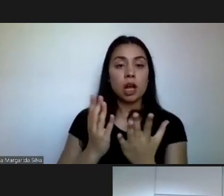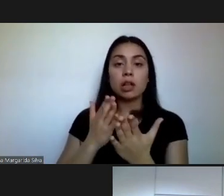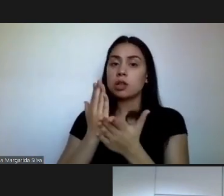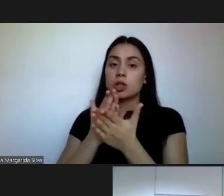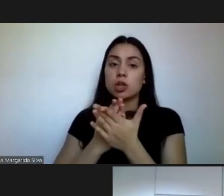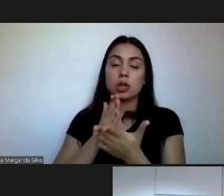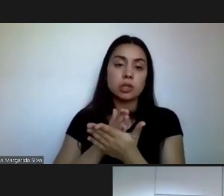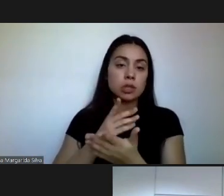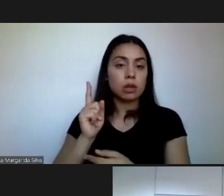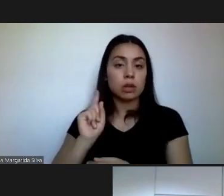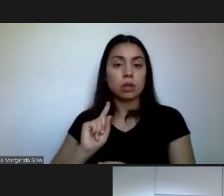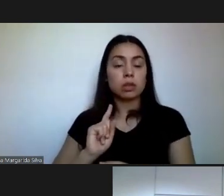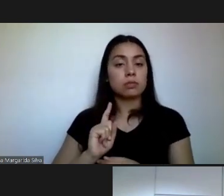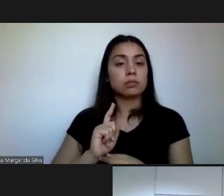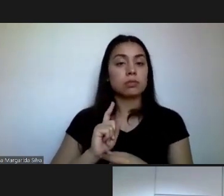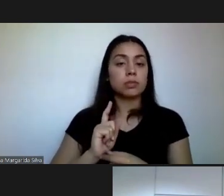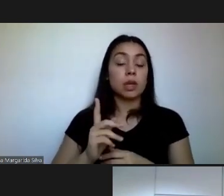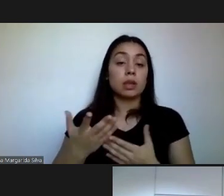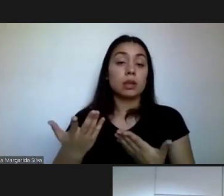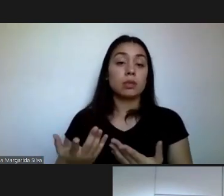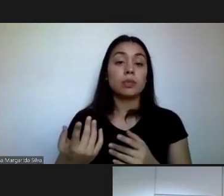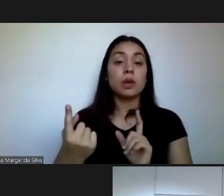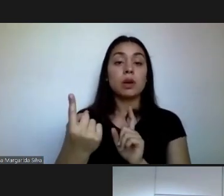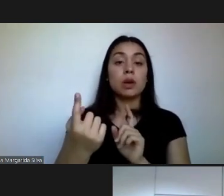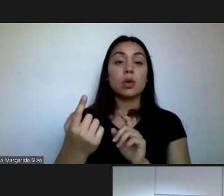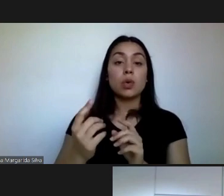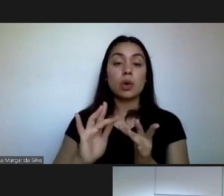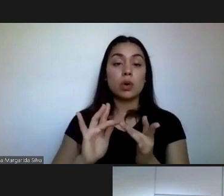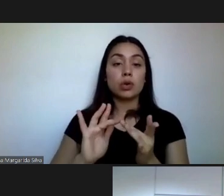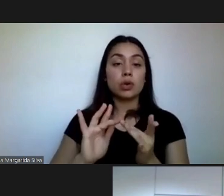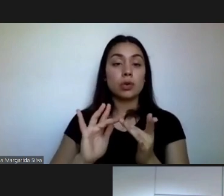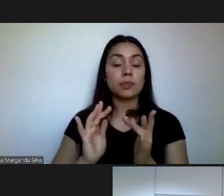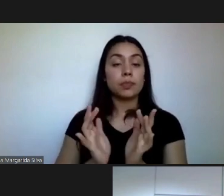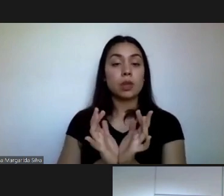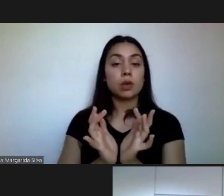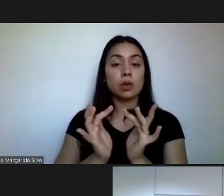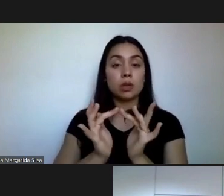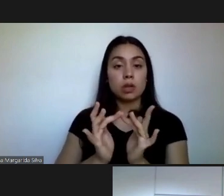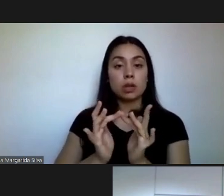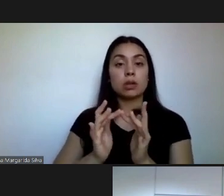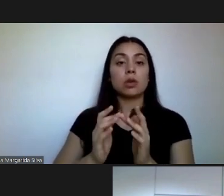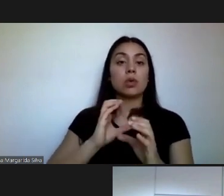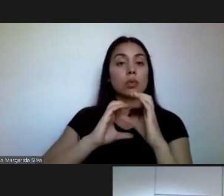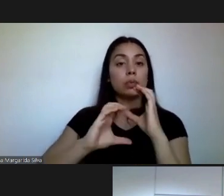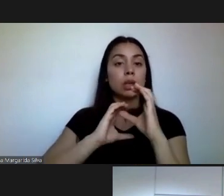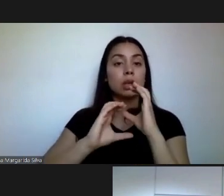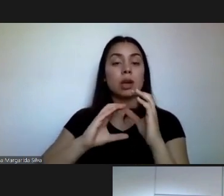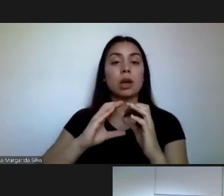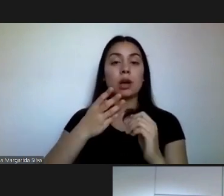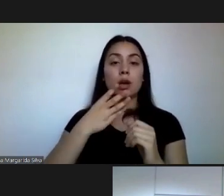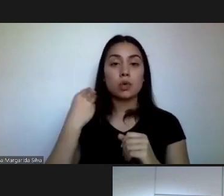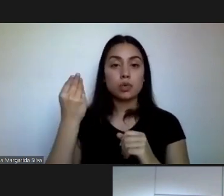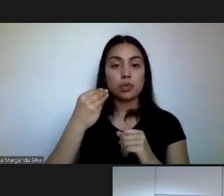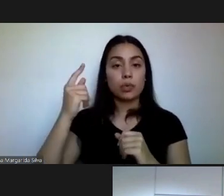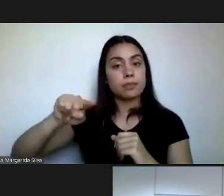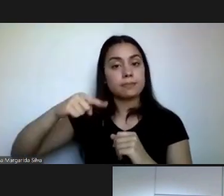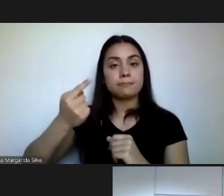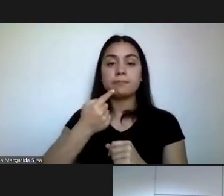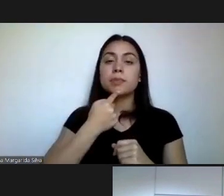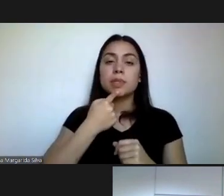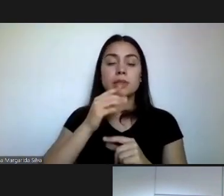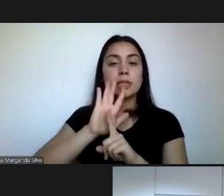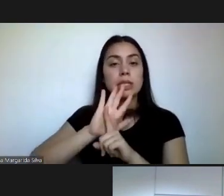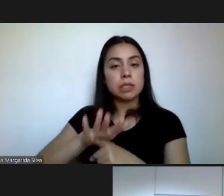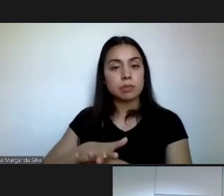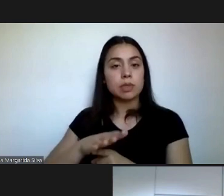de comunicarem com jovens de outros países através de projetos dentro do Erasmus+, como é este projeto, não é? E, portanto, eu